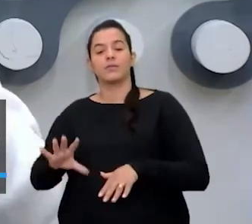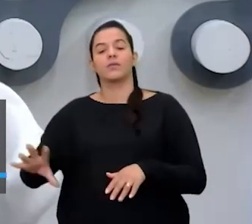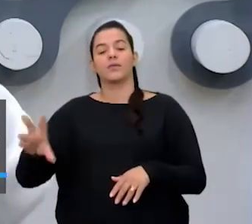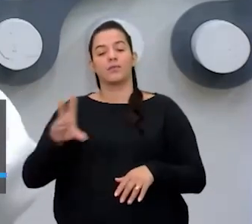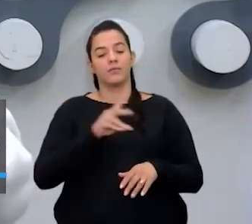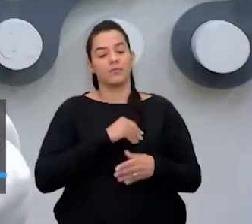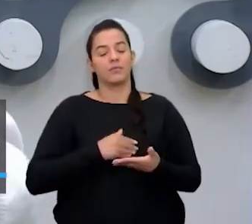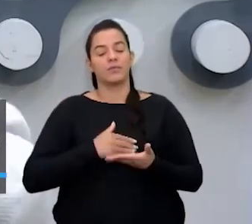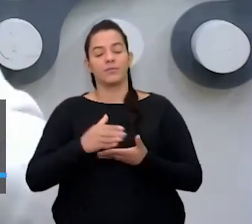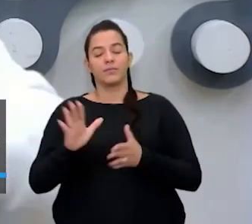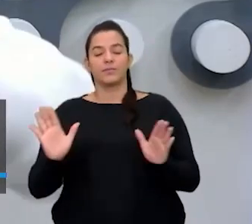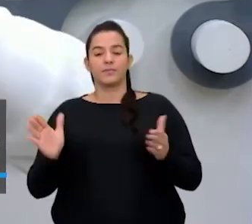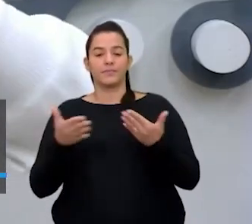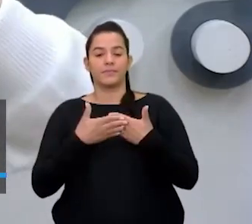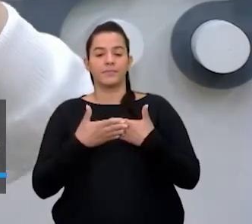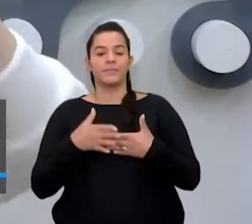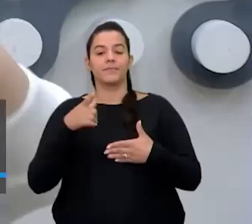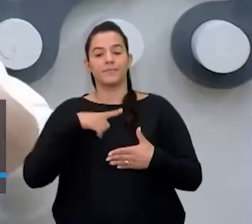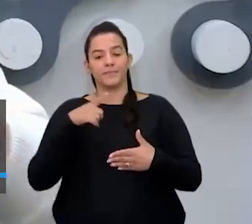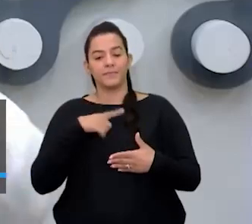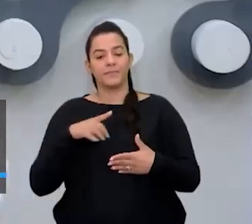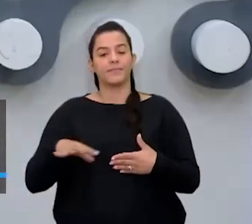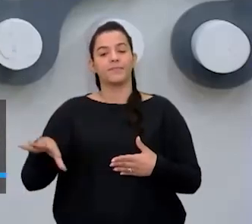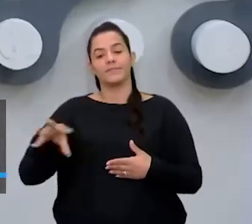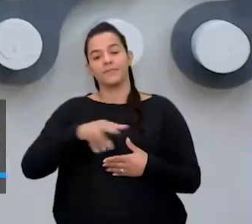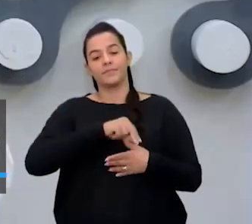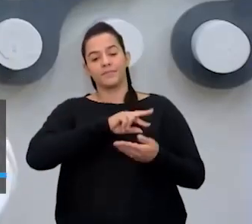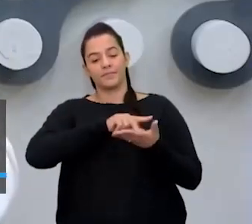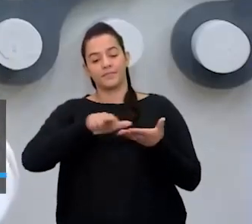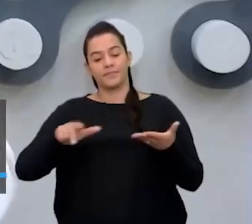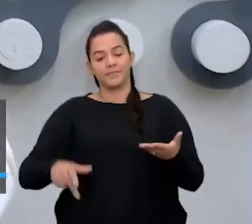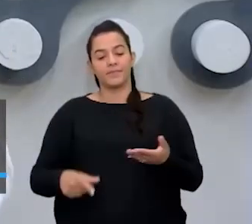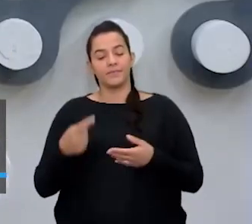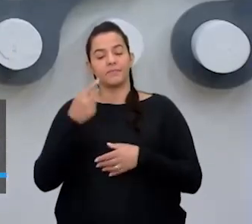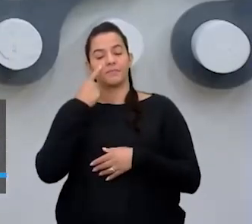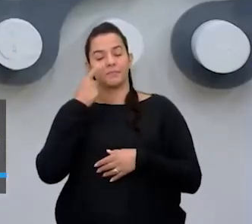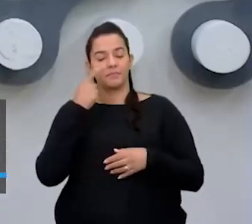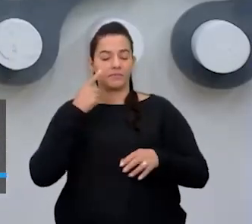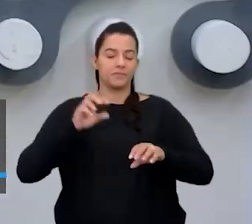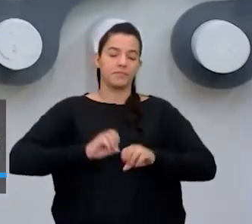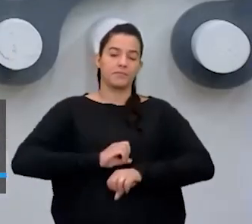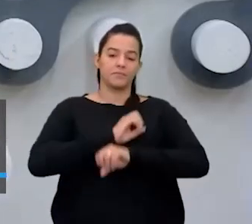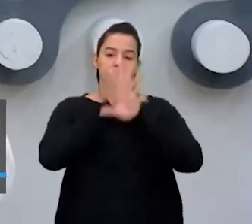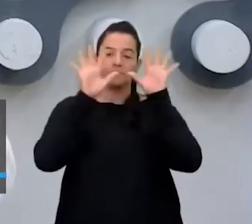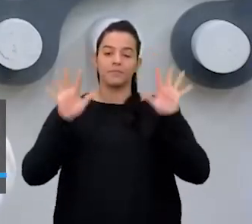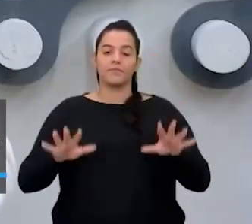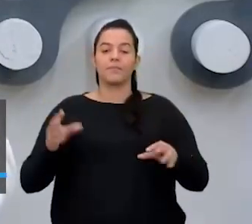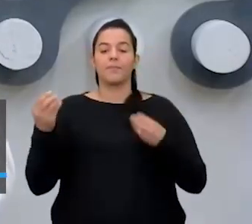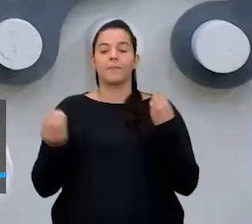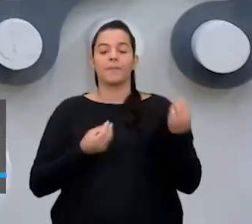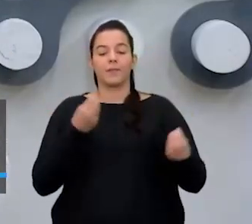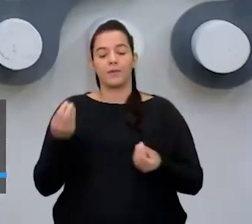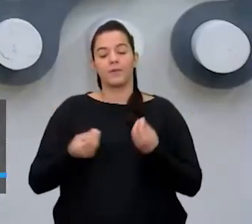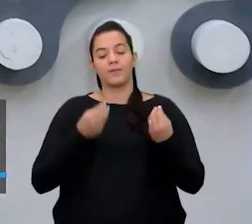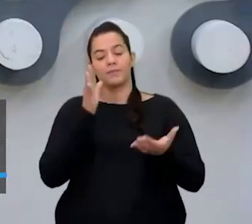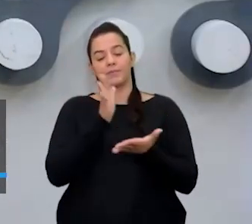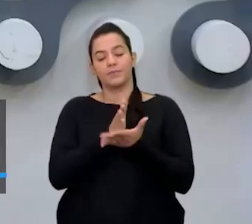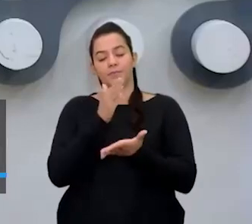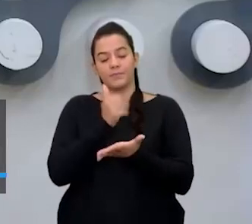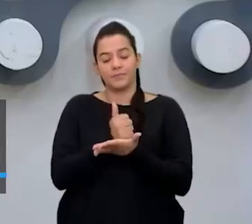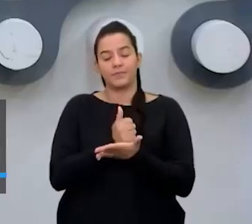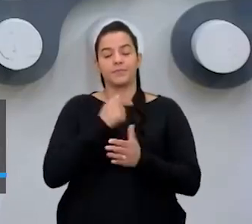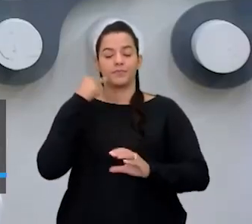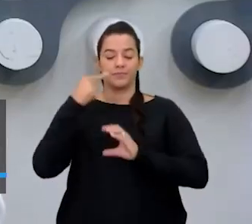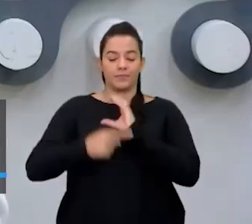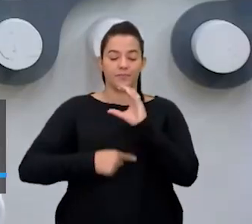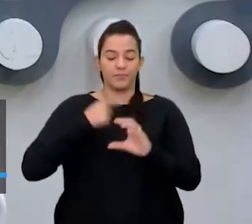partir do fechamento de fronteiras, manutenção do fechamento. Então fica bastante claro para a gente como é que se divide globalmente,